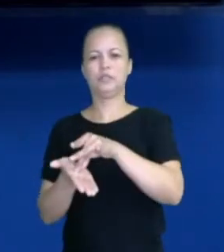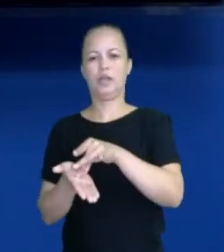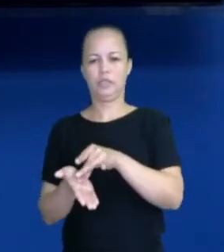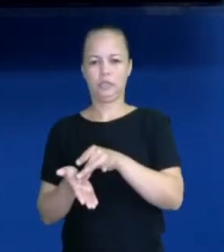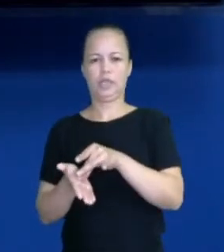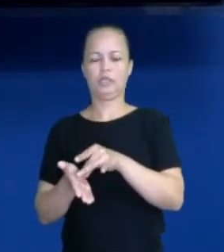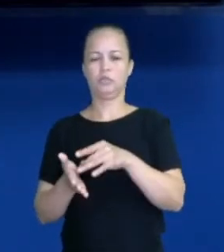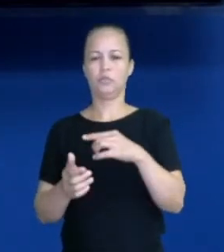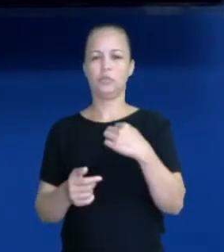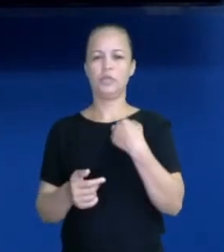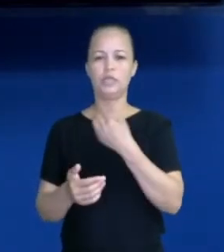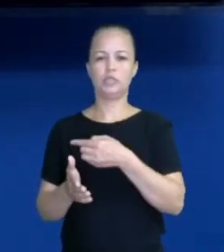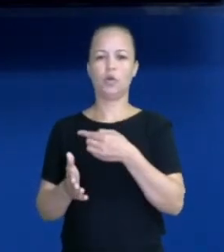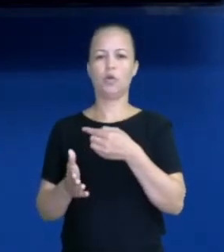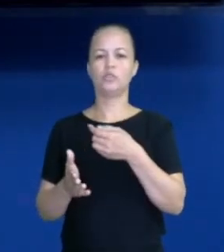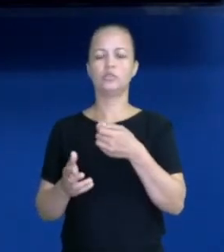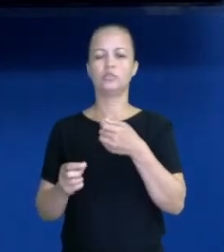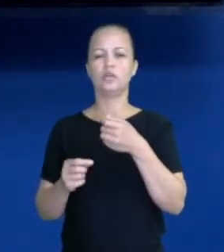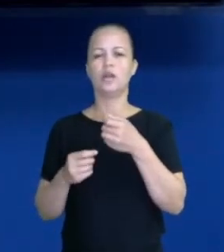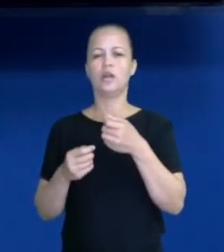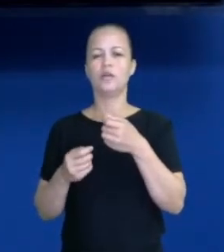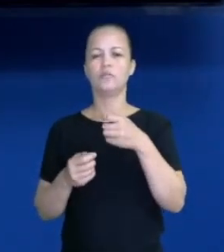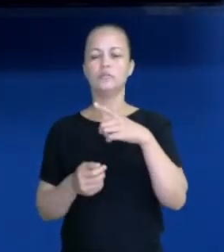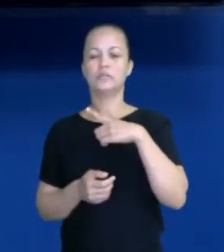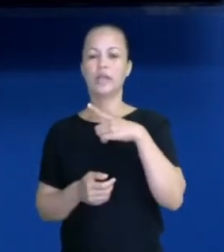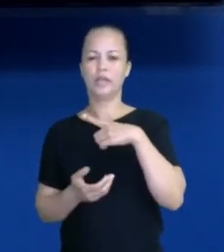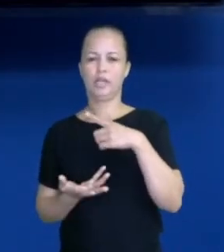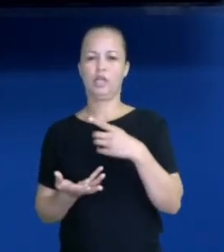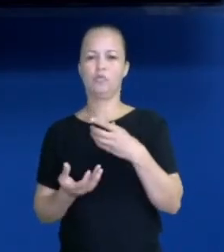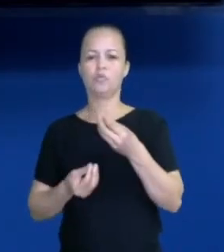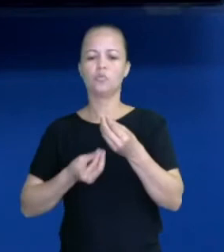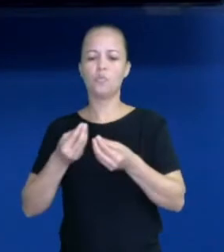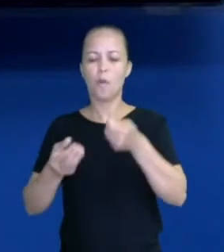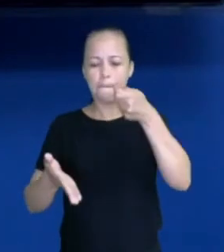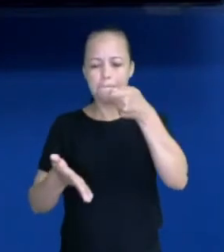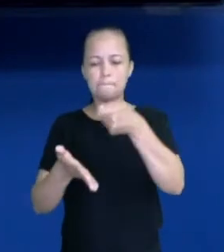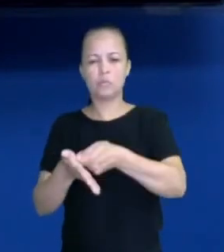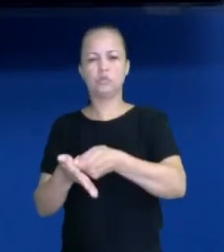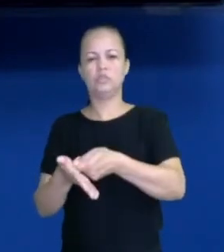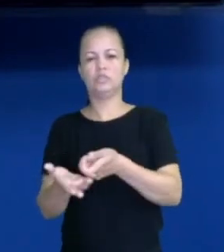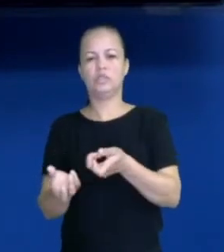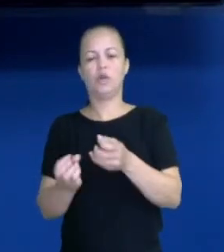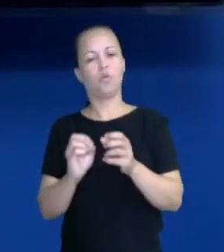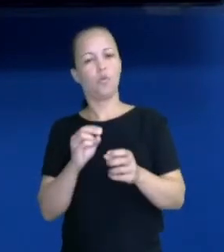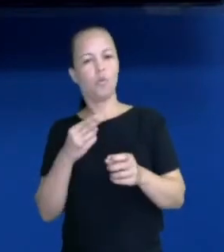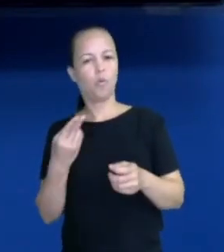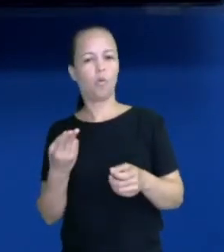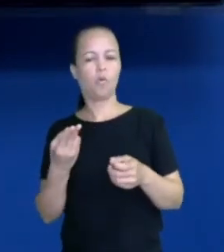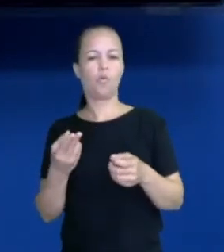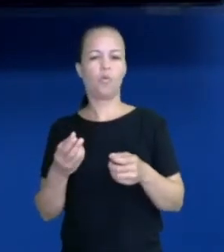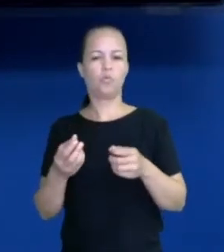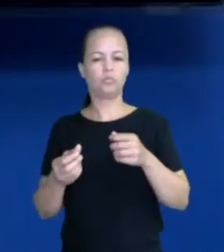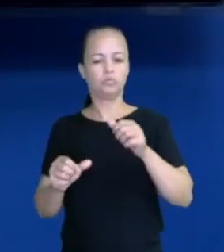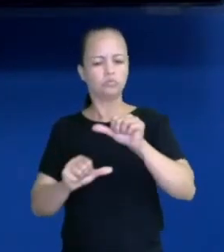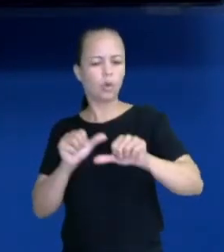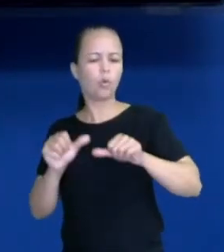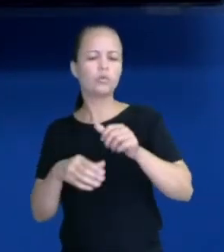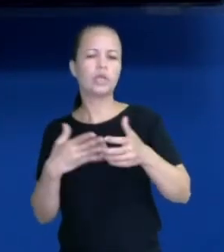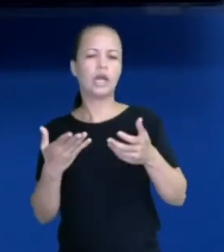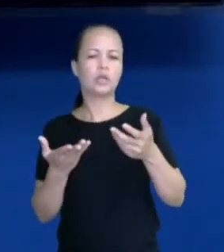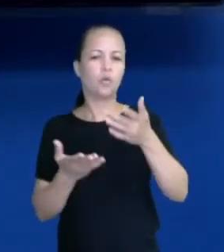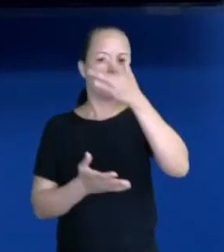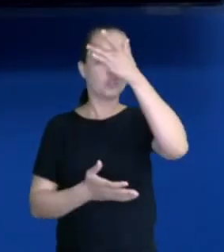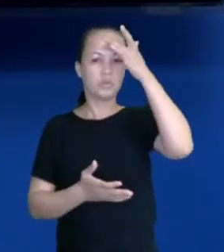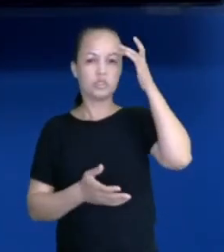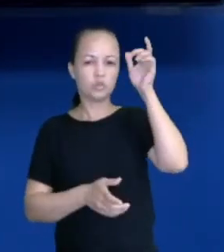oficializados e a gente realmente haverá uma punição ou, o contrário, essas pessoas cairão